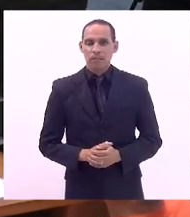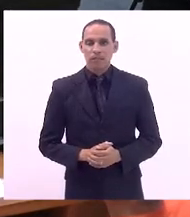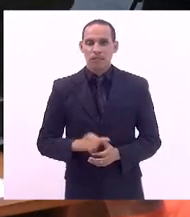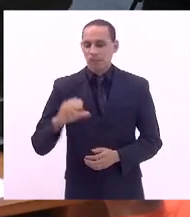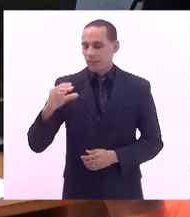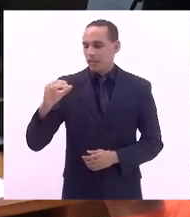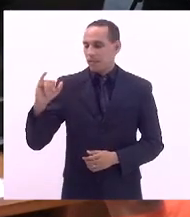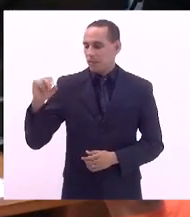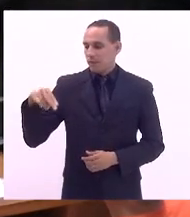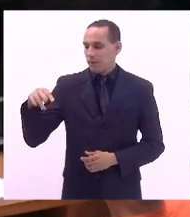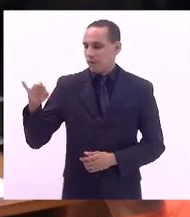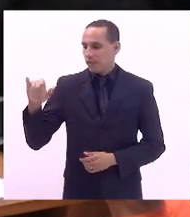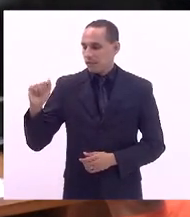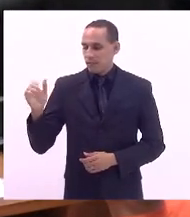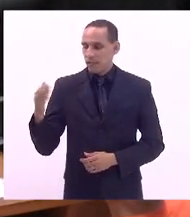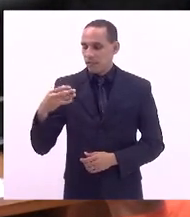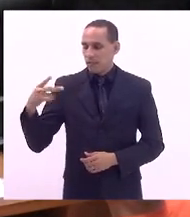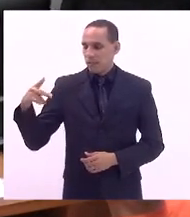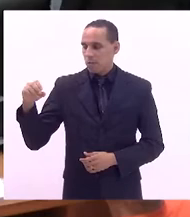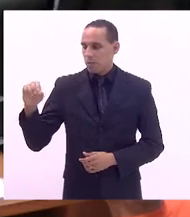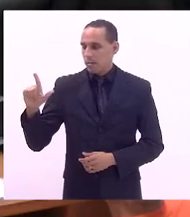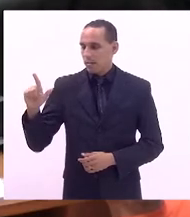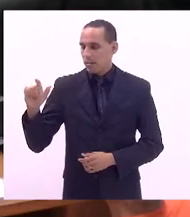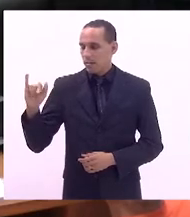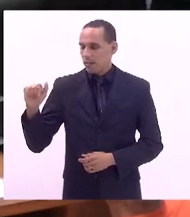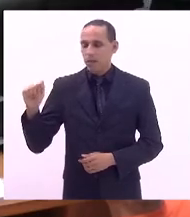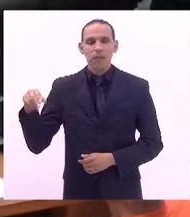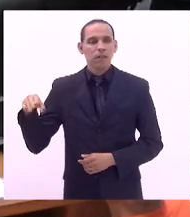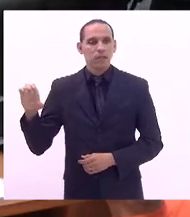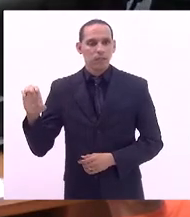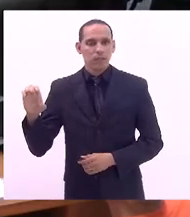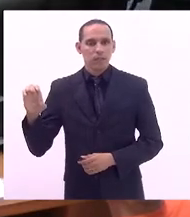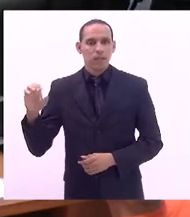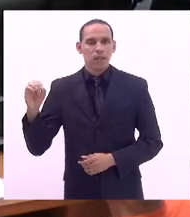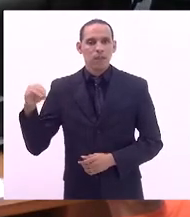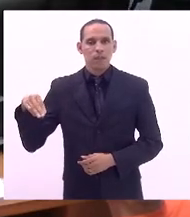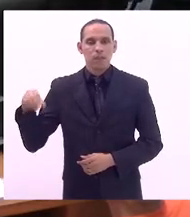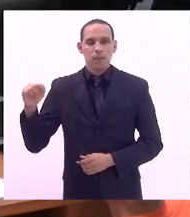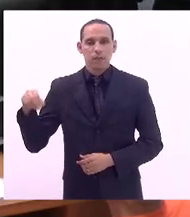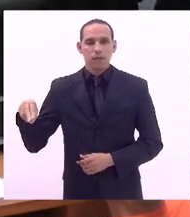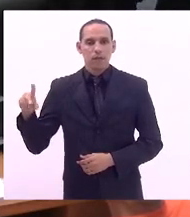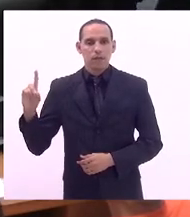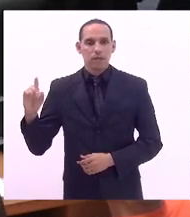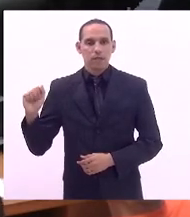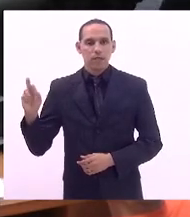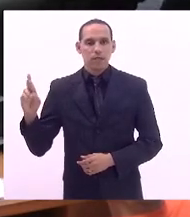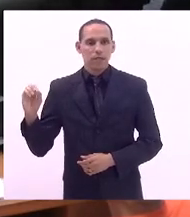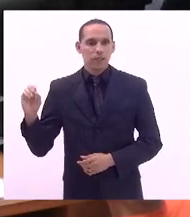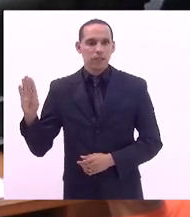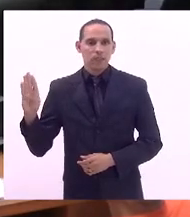Oi Cíntia Poliane de comandaroba da Silva